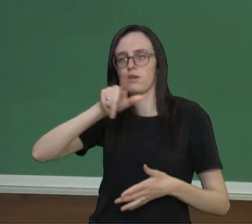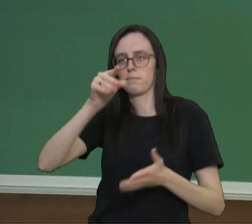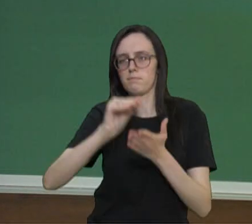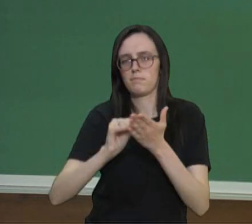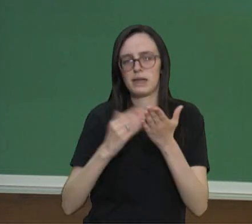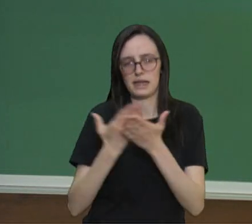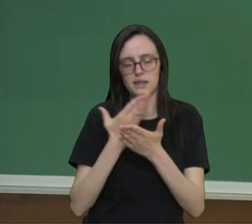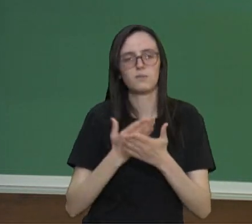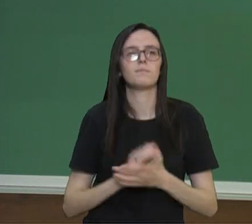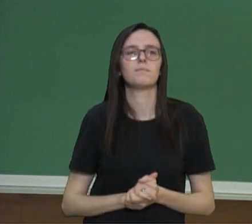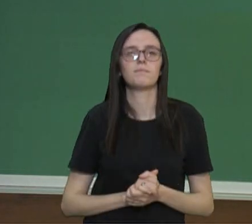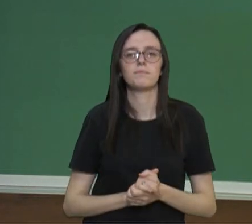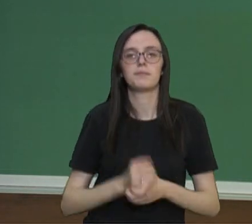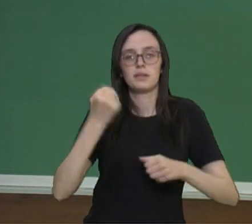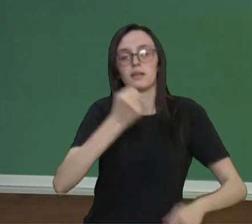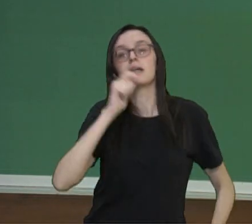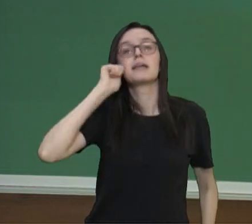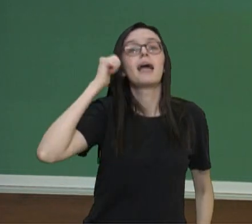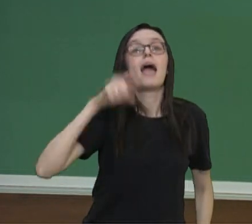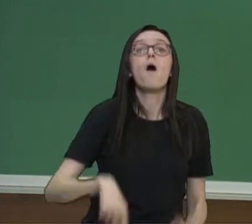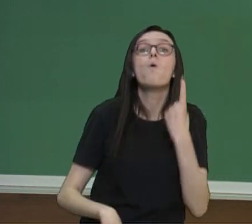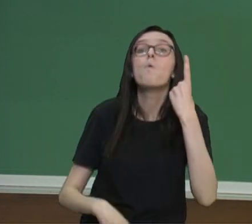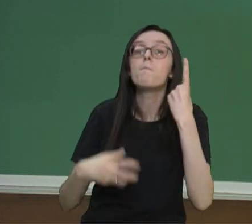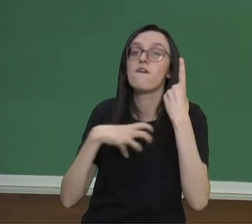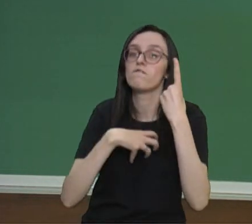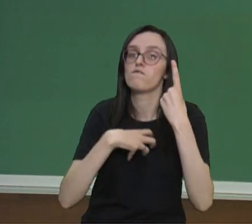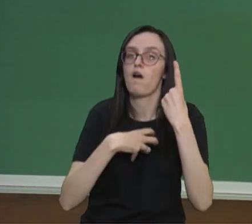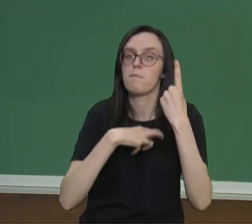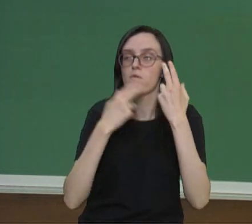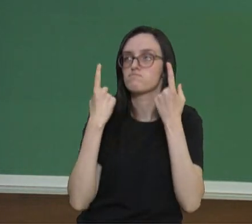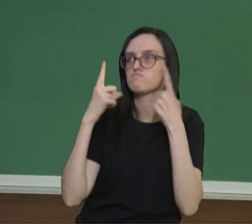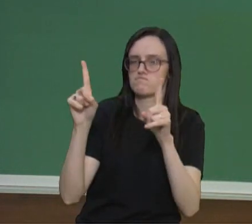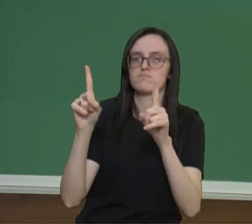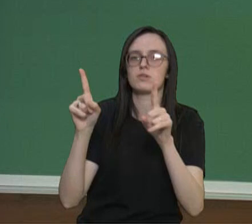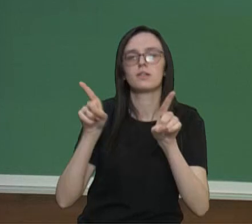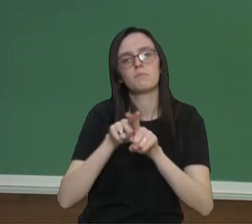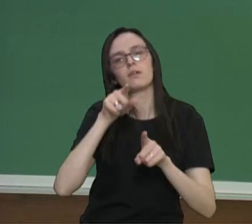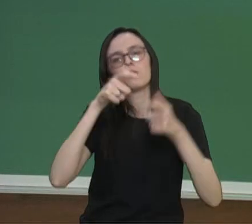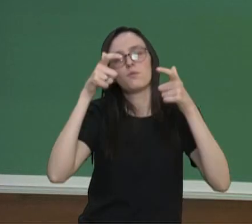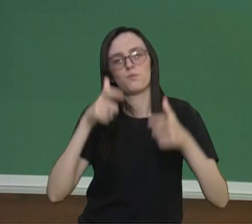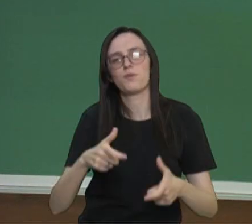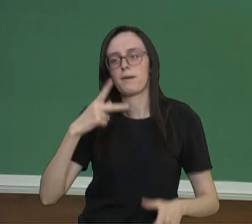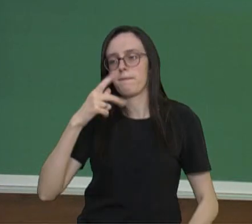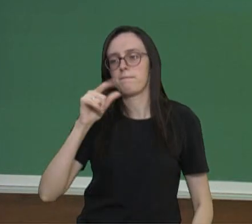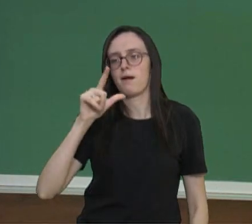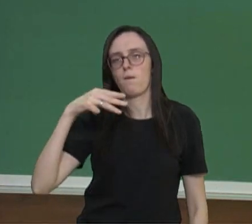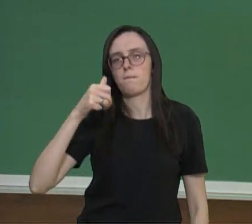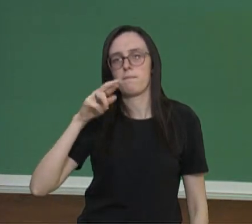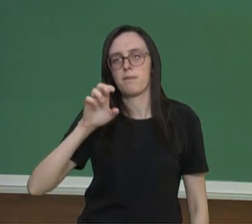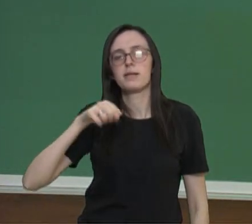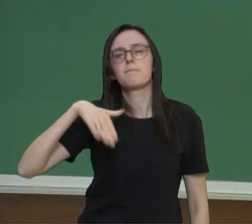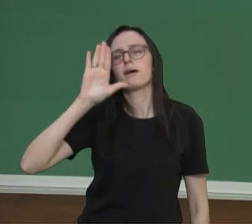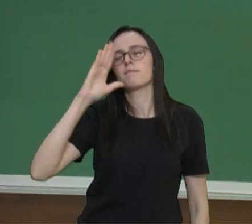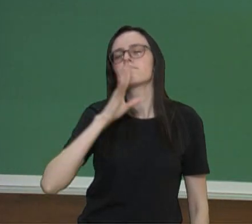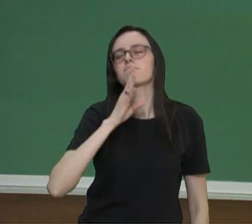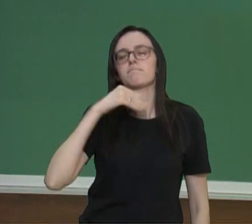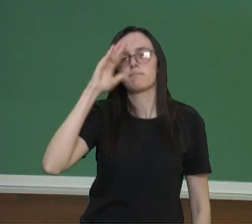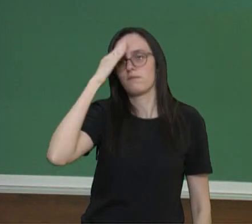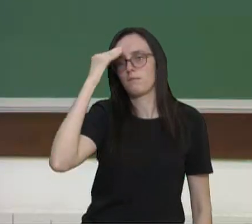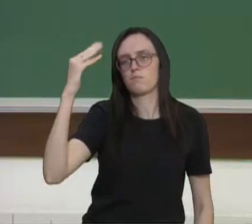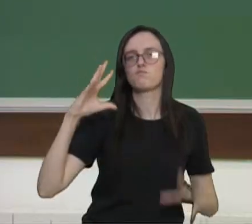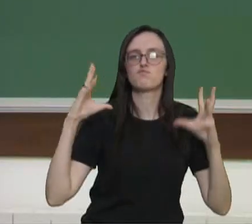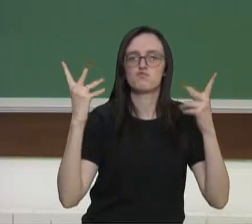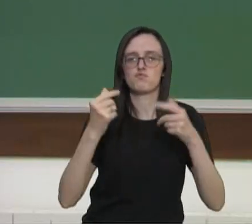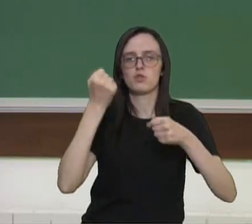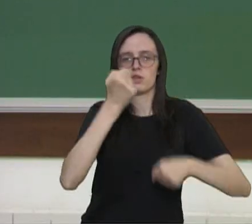caderno. Quilombo era uma dessas formas de resistência. E o Quilombo dos Palmares foi o mais conhecido de todos esses